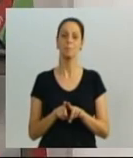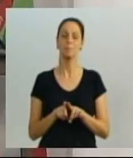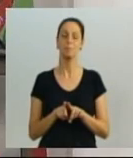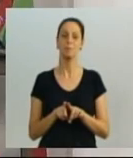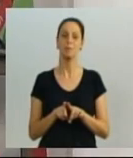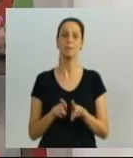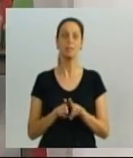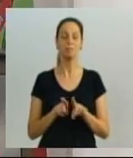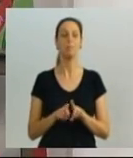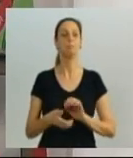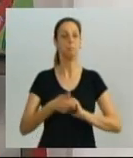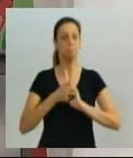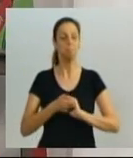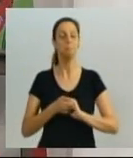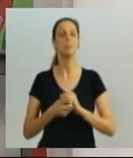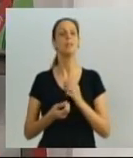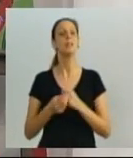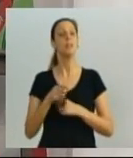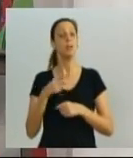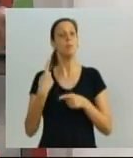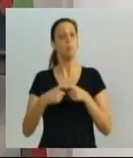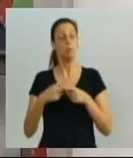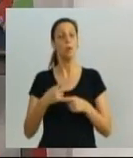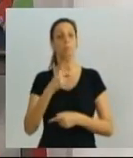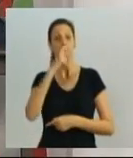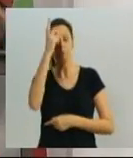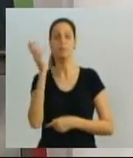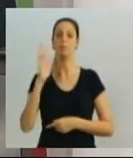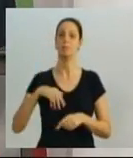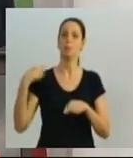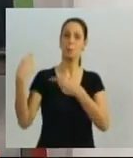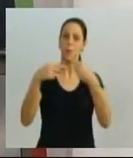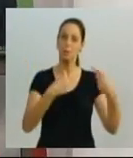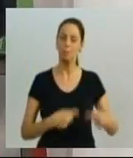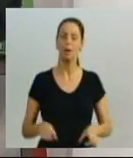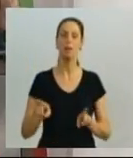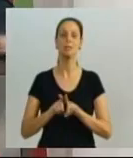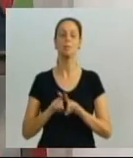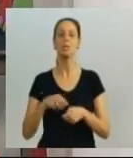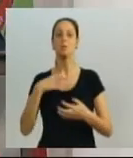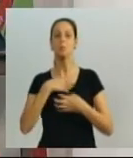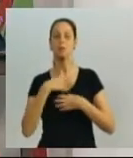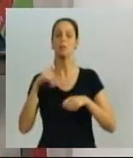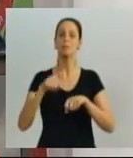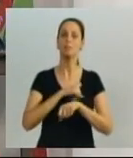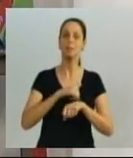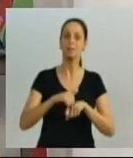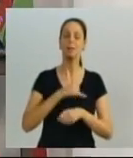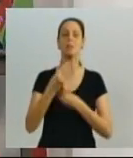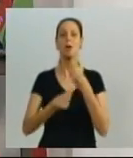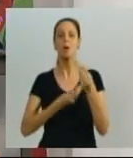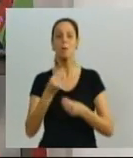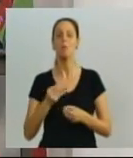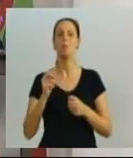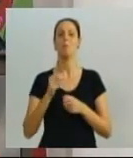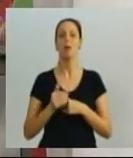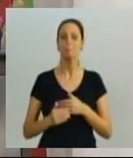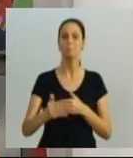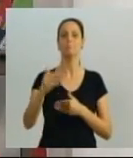pela maneira com que trazem esse debate e pela forma com que querem que aconteça a eleição na nossa